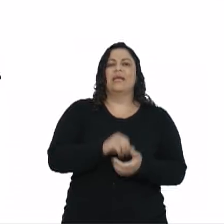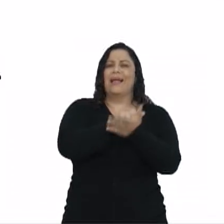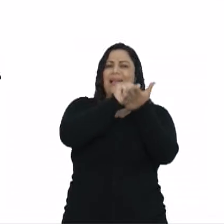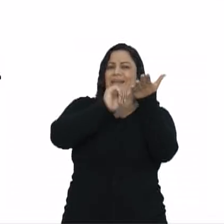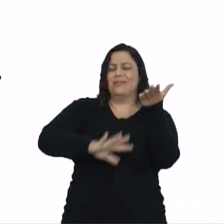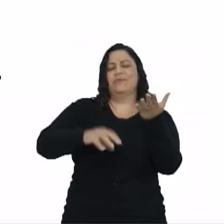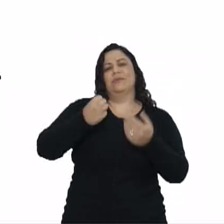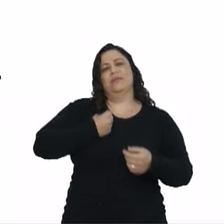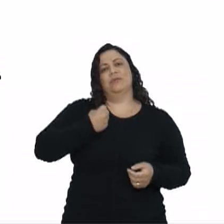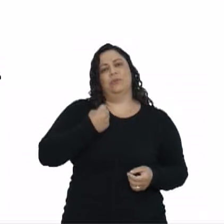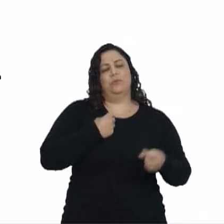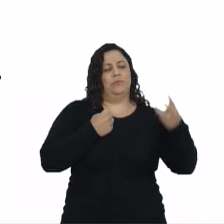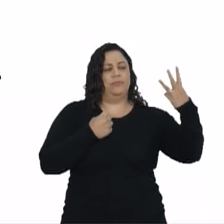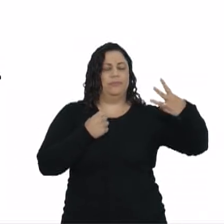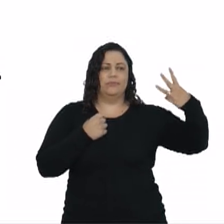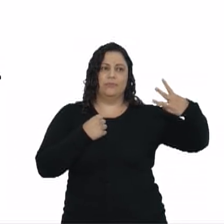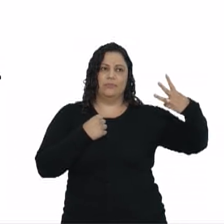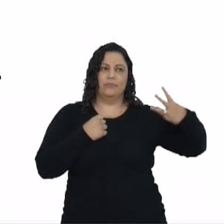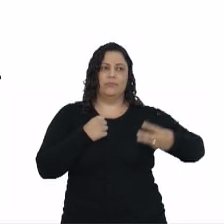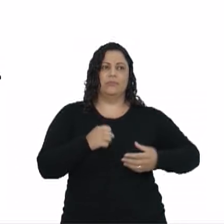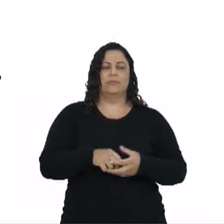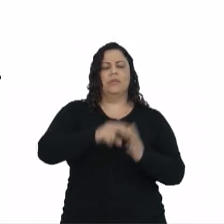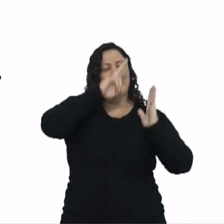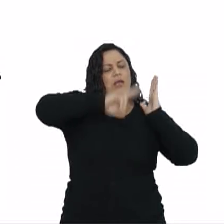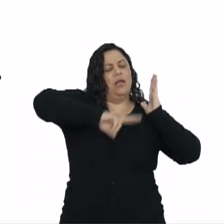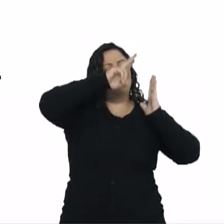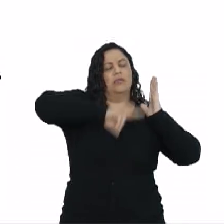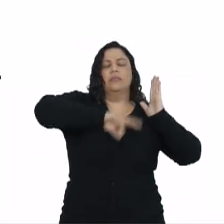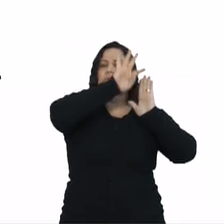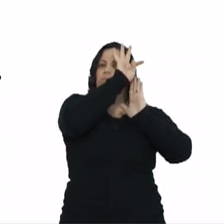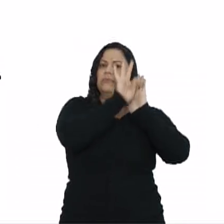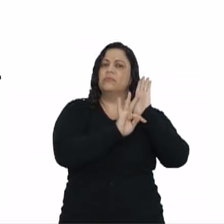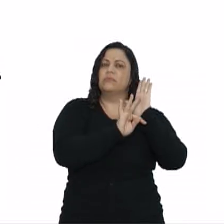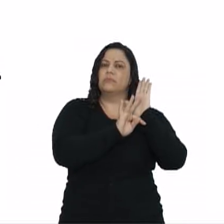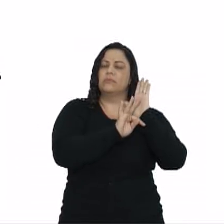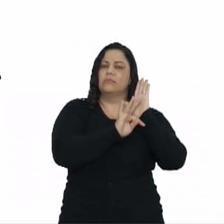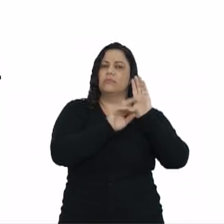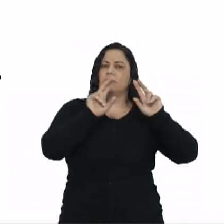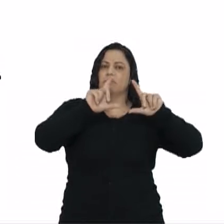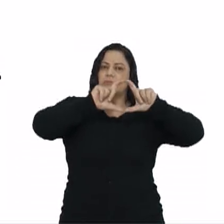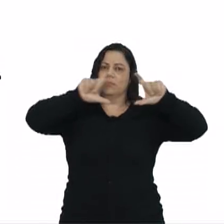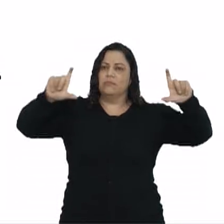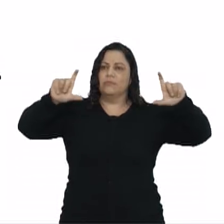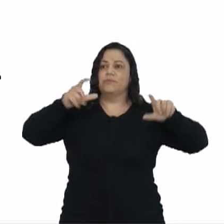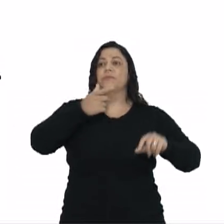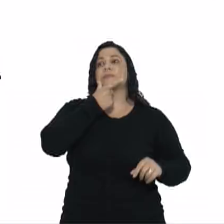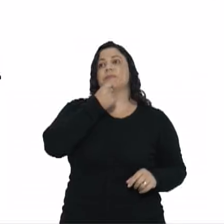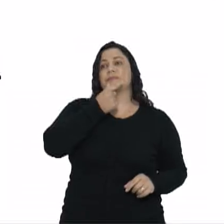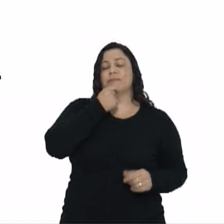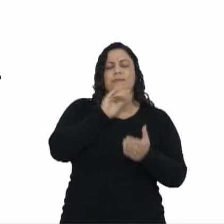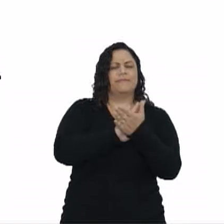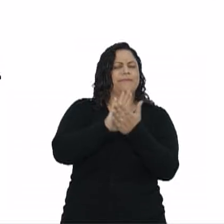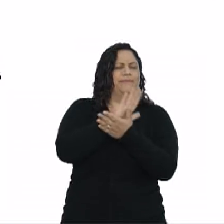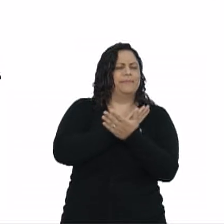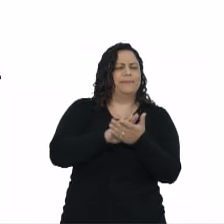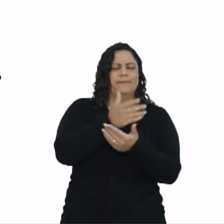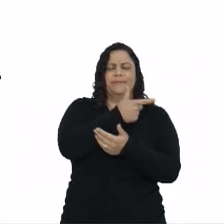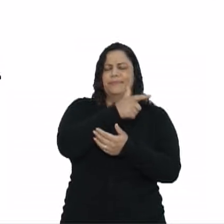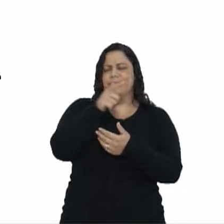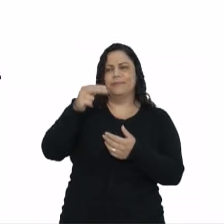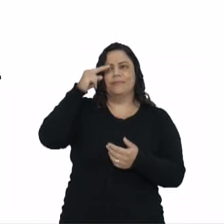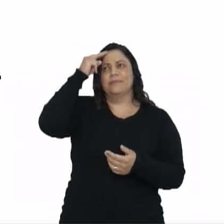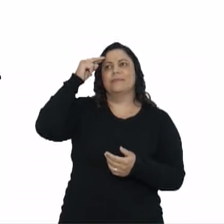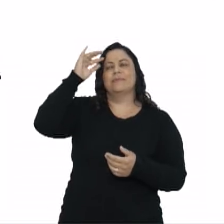releia o trecho reproduzido no fragmento 2 do romance O Menino Sem Imaginação. Está em negrito para você e em vermelhinho